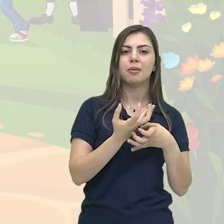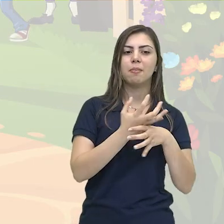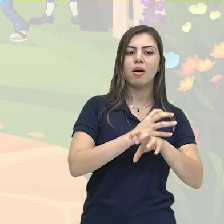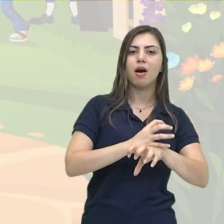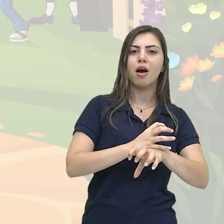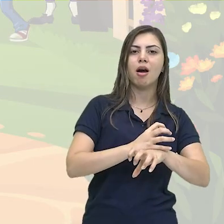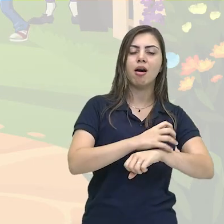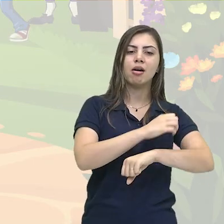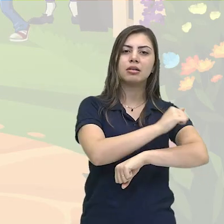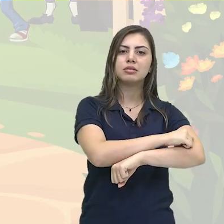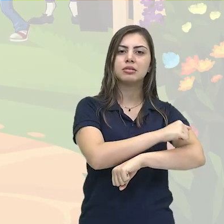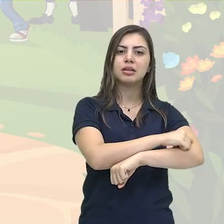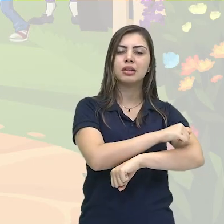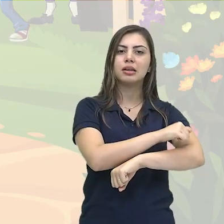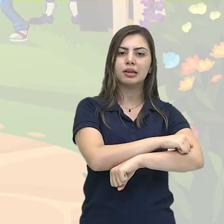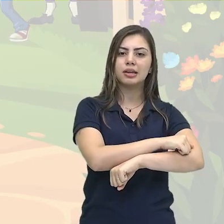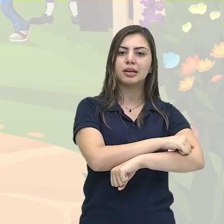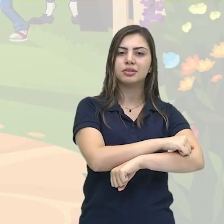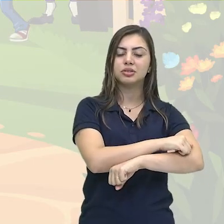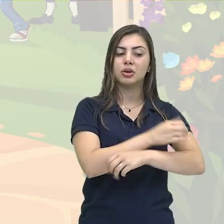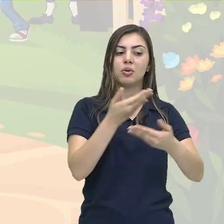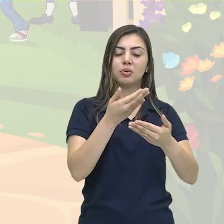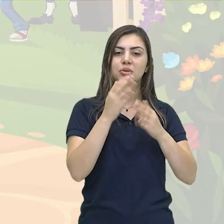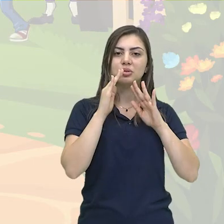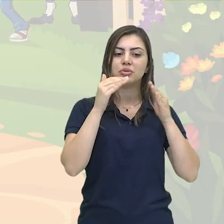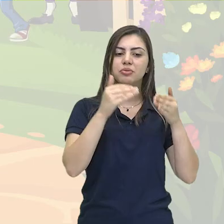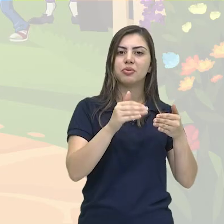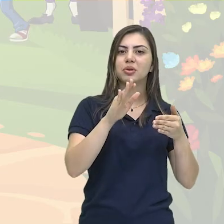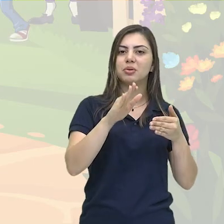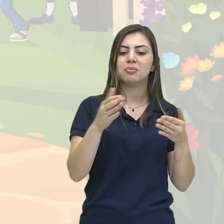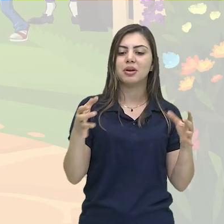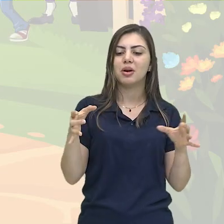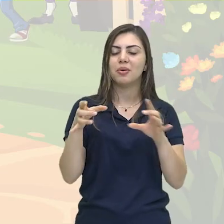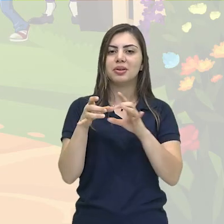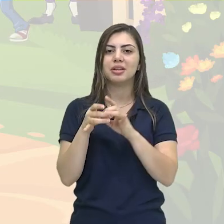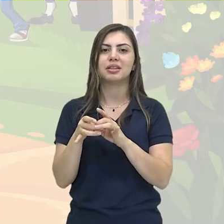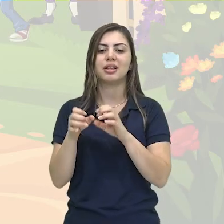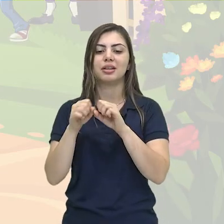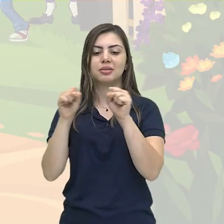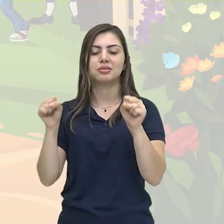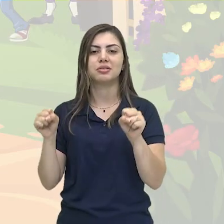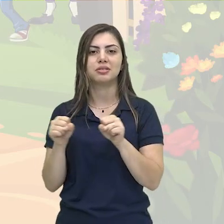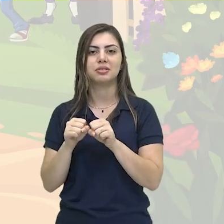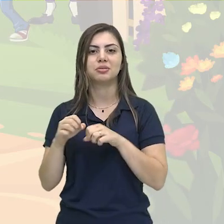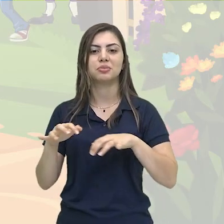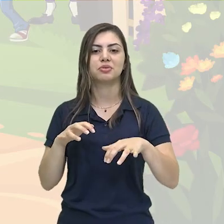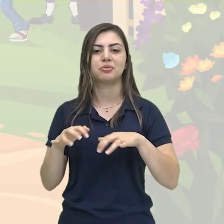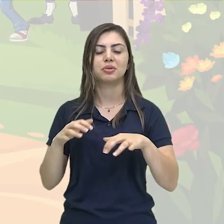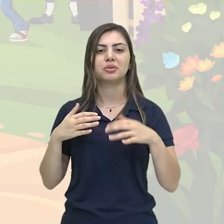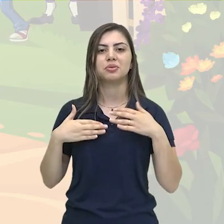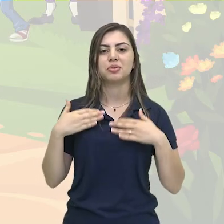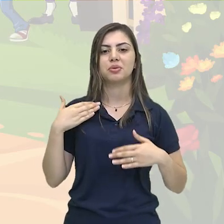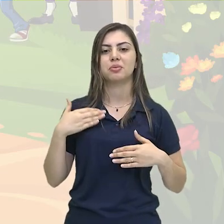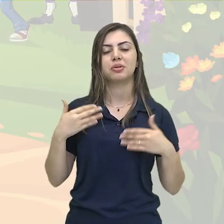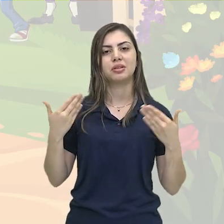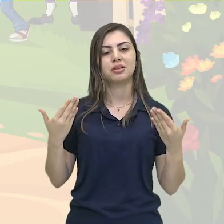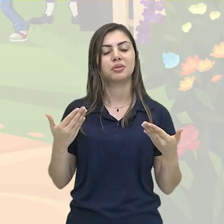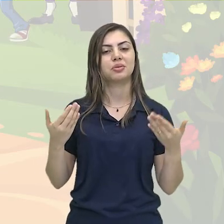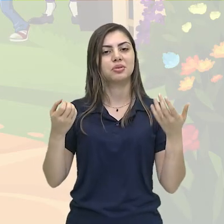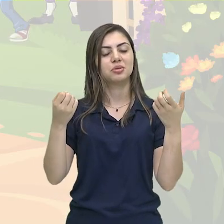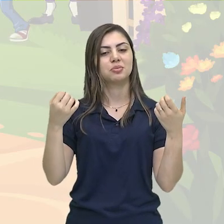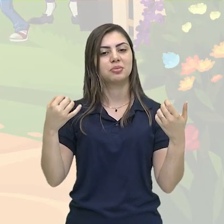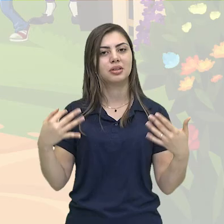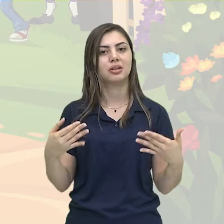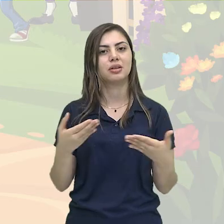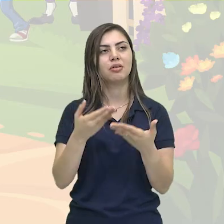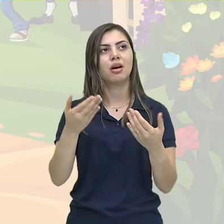esquelético, que é nosso alvo da nossa aula, com o sistema locomotor, né? Por isso que a professora aqui está fazendo essa relação, para que